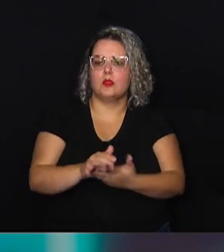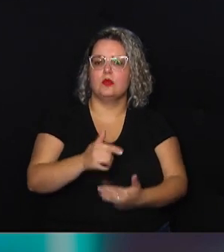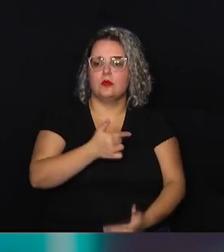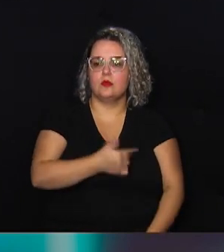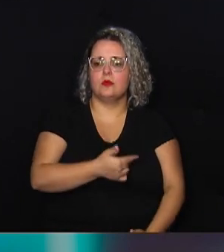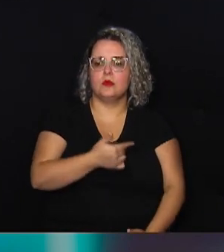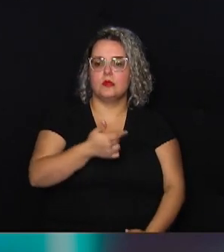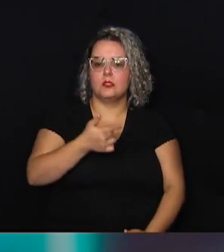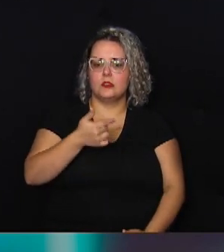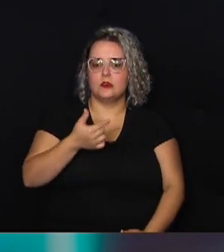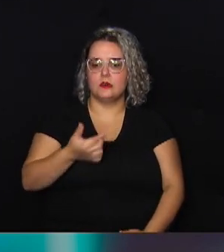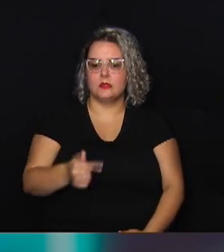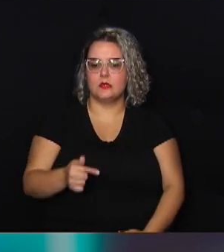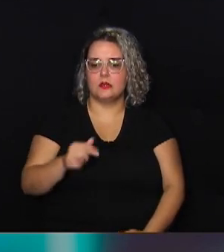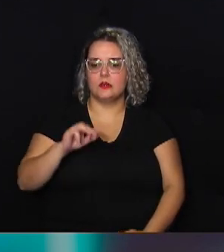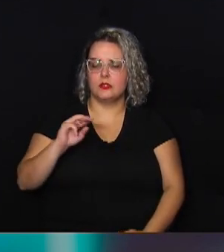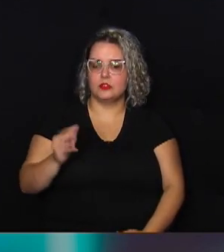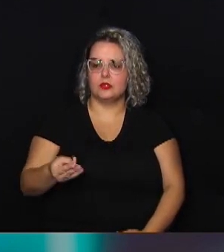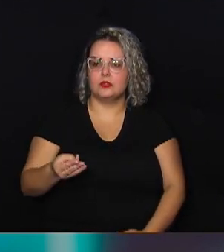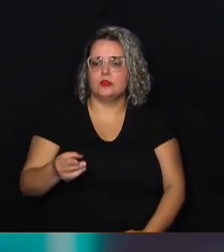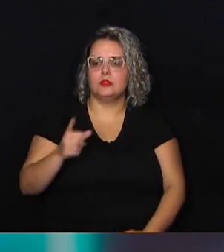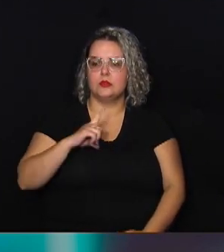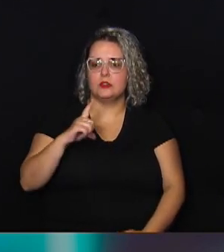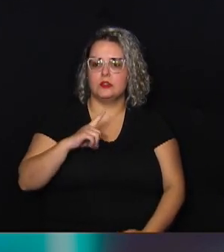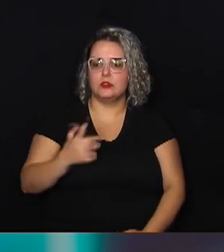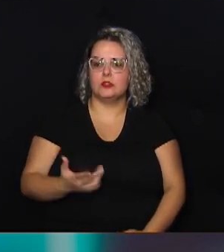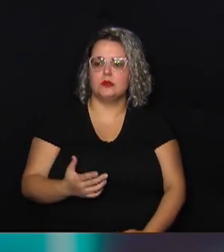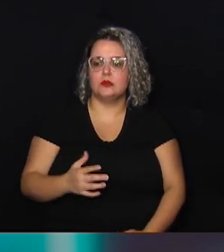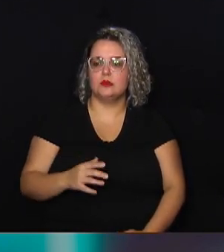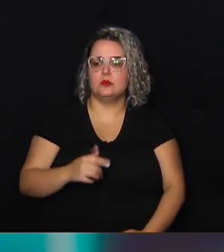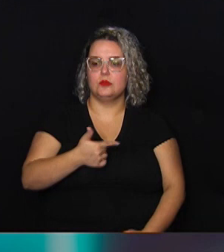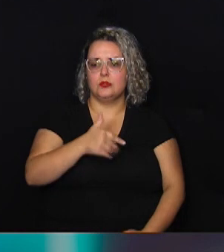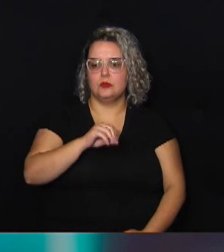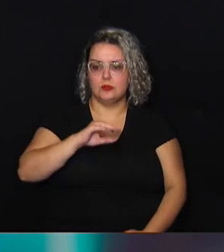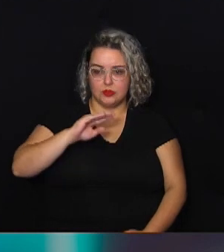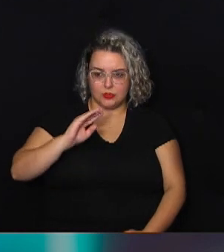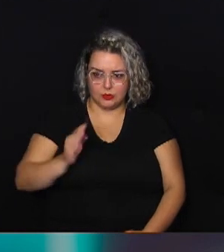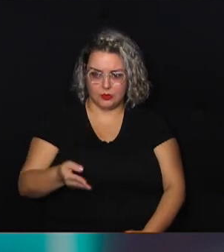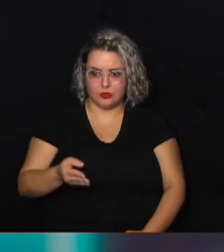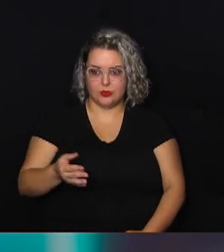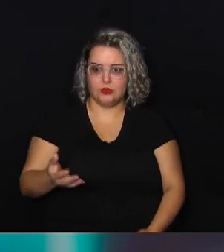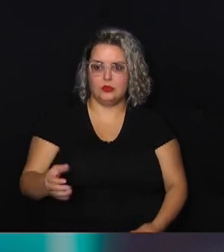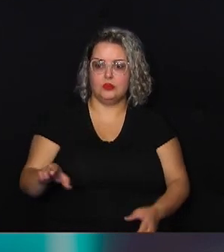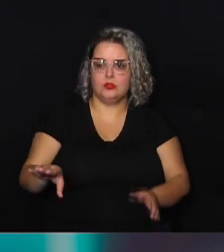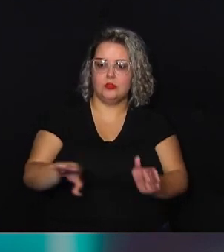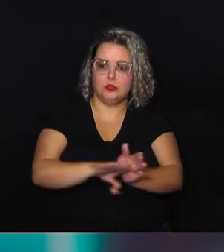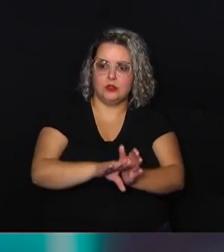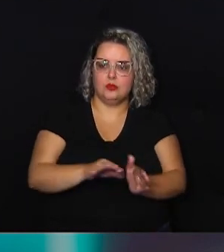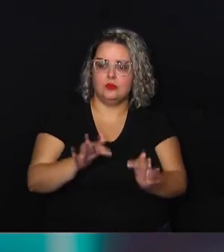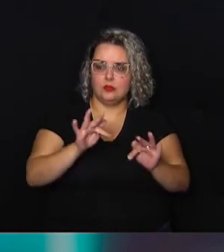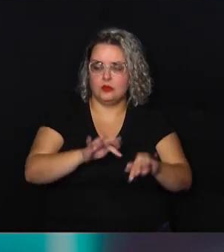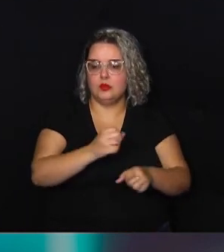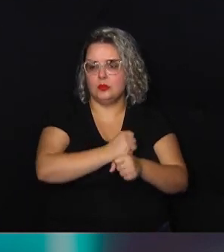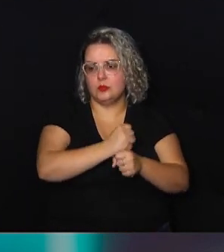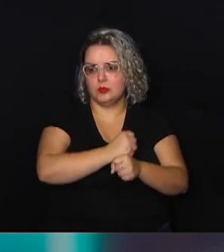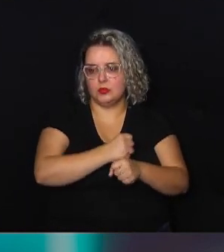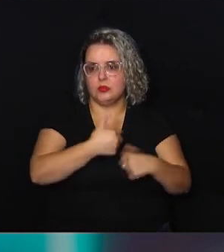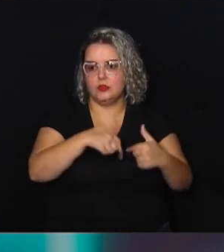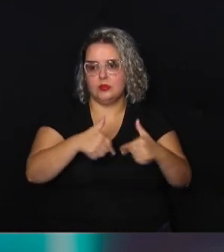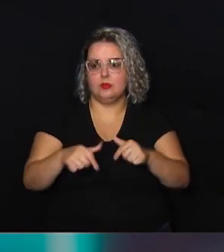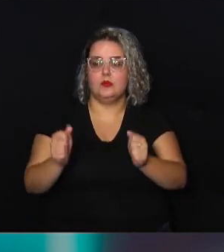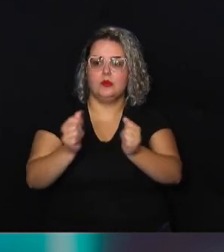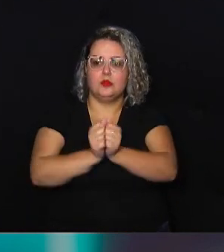25.700.000. Temos uma resolução aqui de 20 milhões que ela entrou no final do ano, por um trabalho que o município fez junto